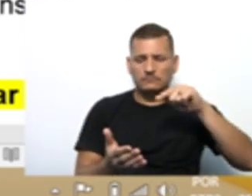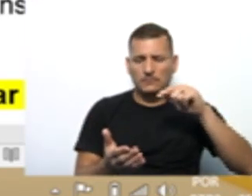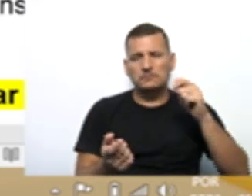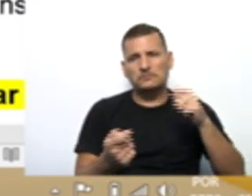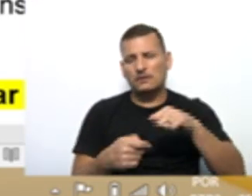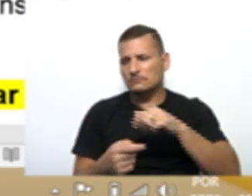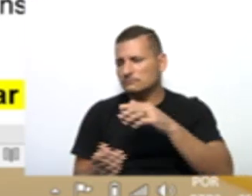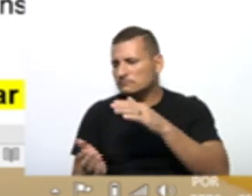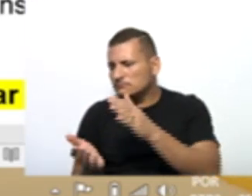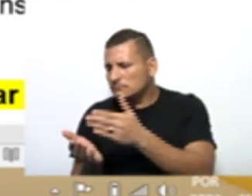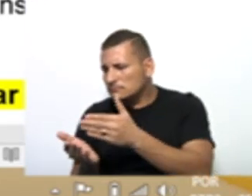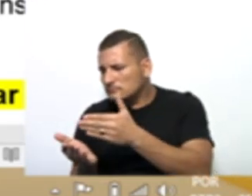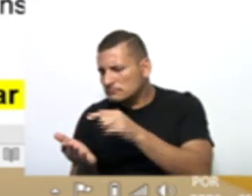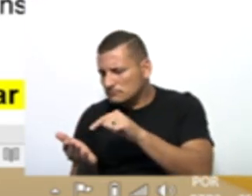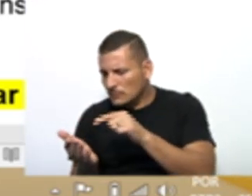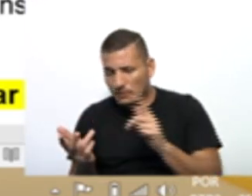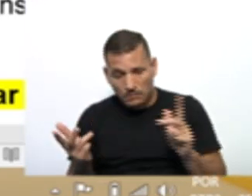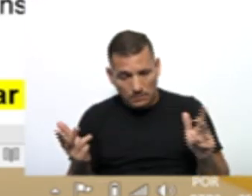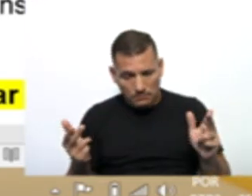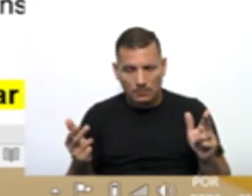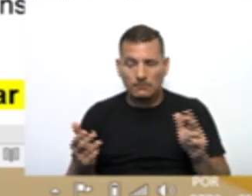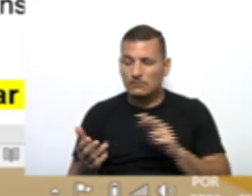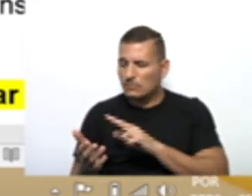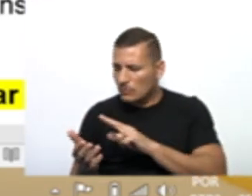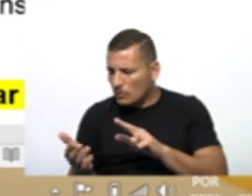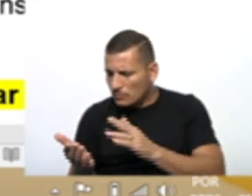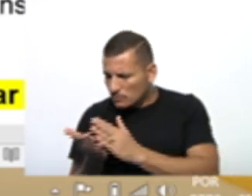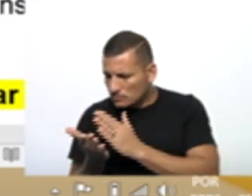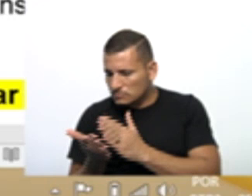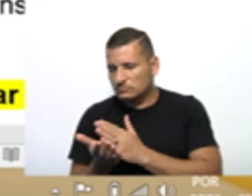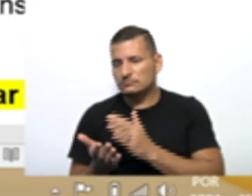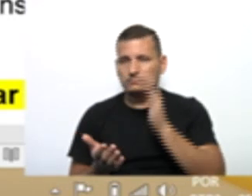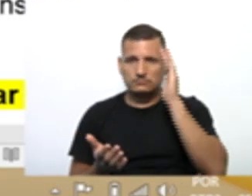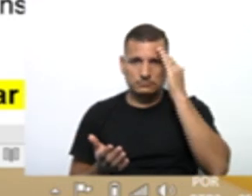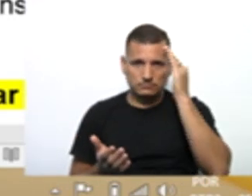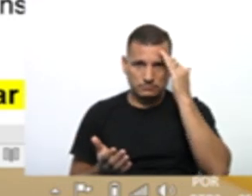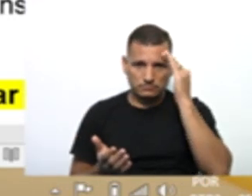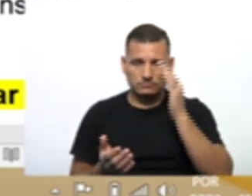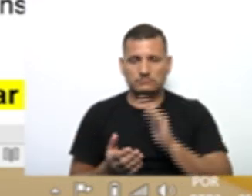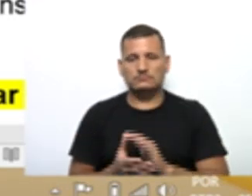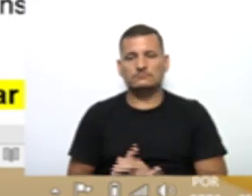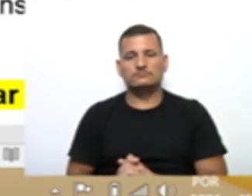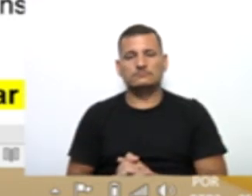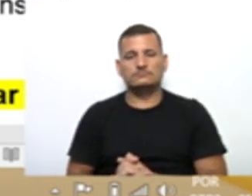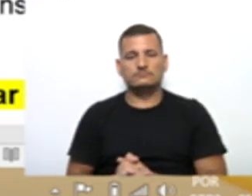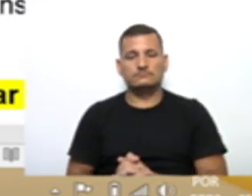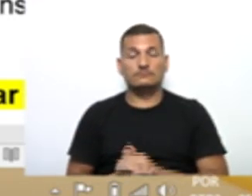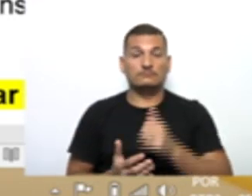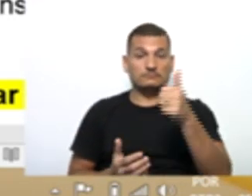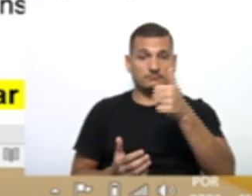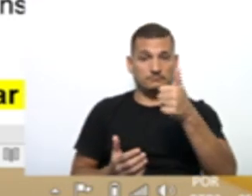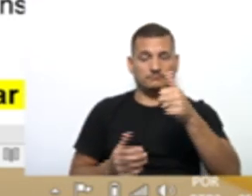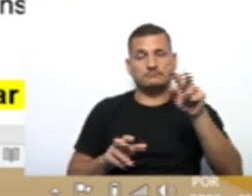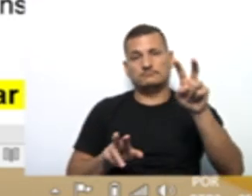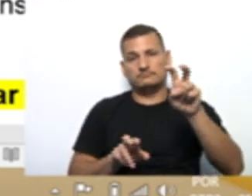referências e verifica qual o nome desse livro, qual o nome dessa pesquisa. Essa é uma primeira